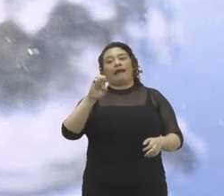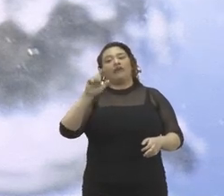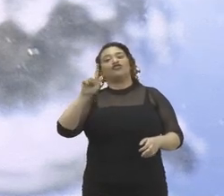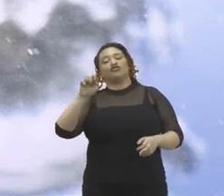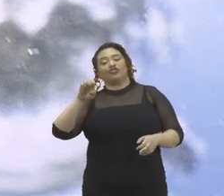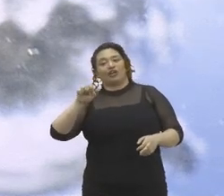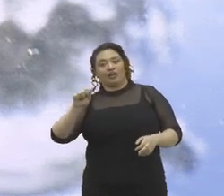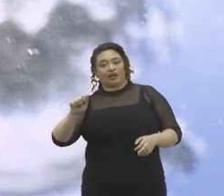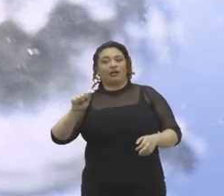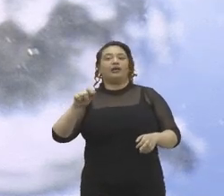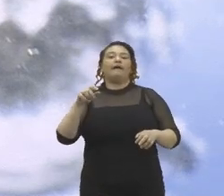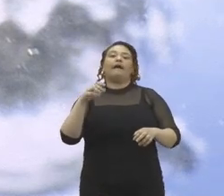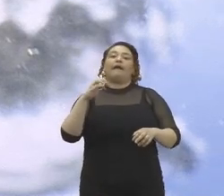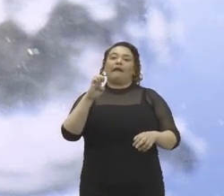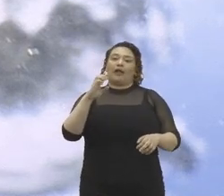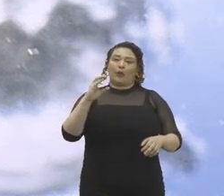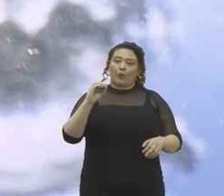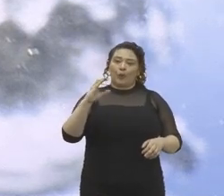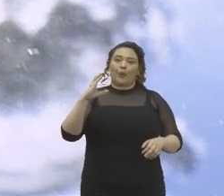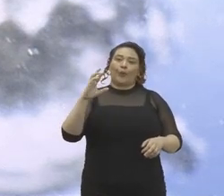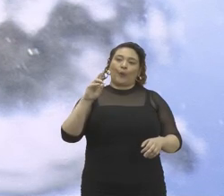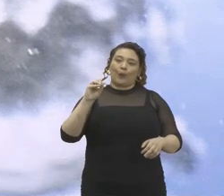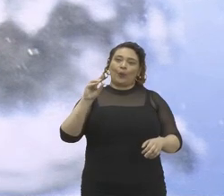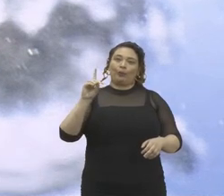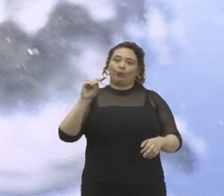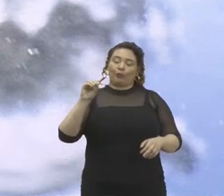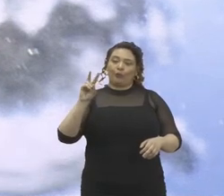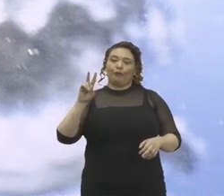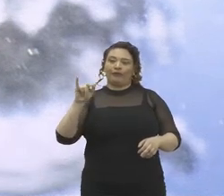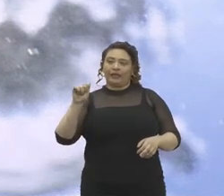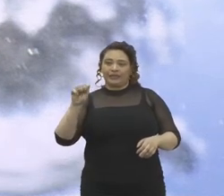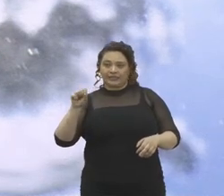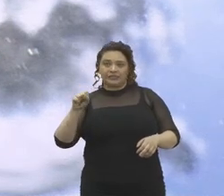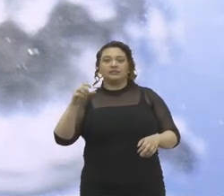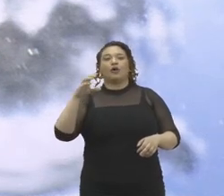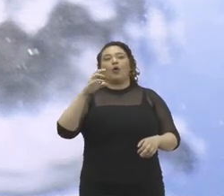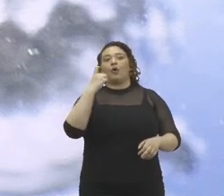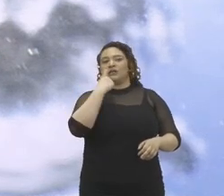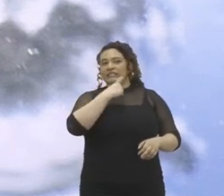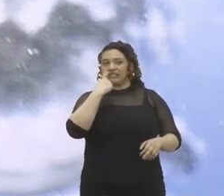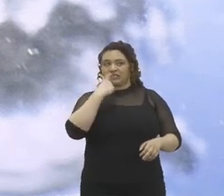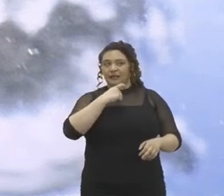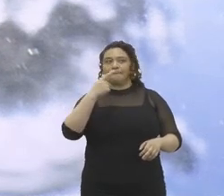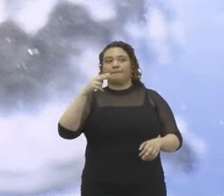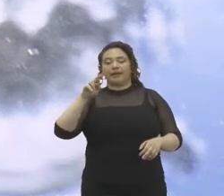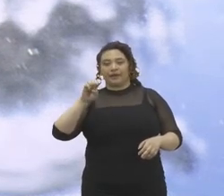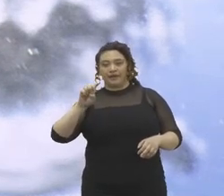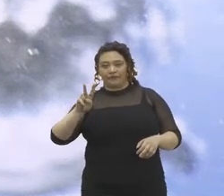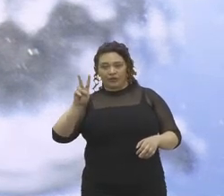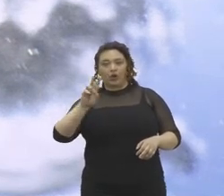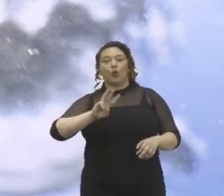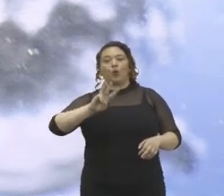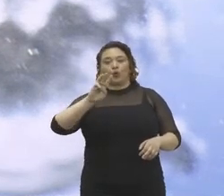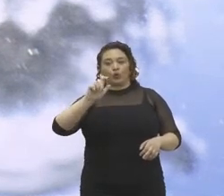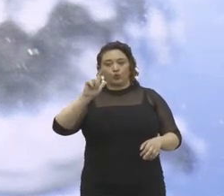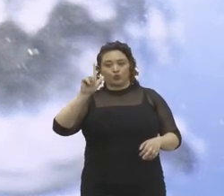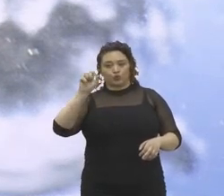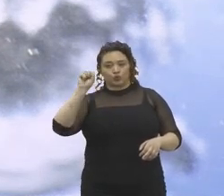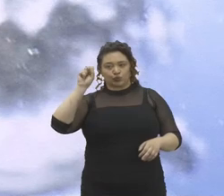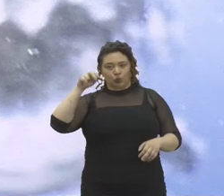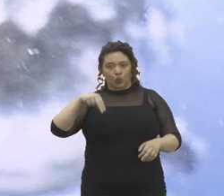aegea ecorodovias Odonto preve Wilson ss